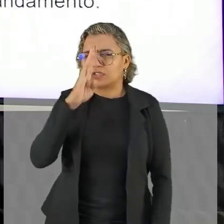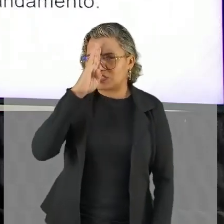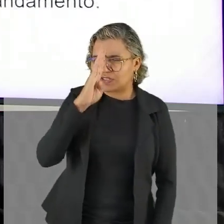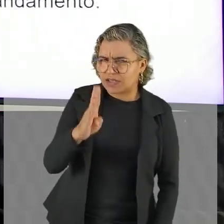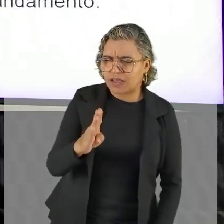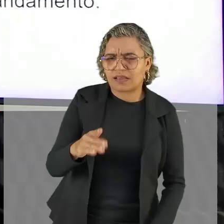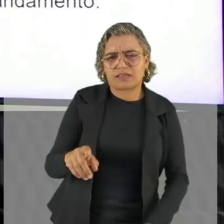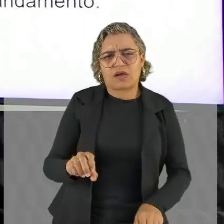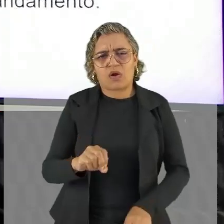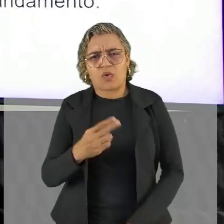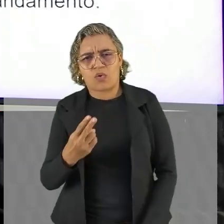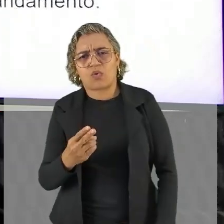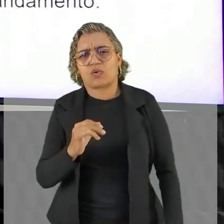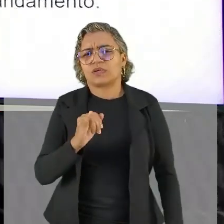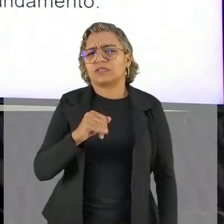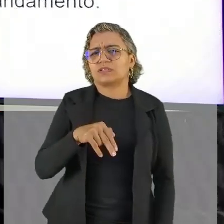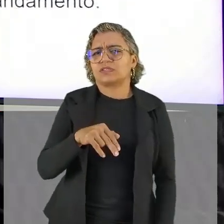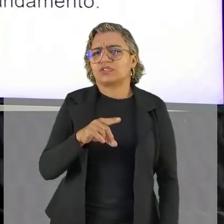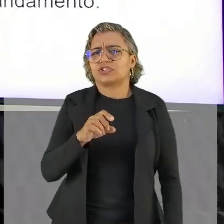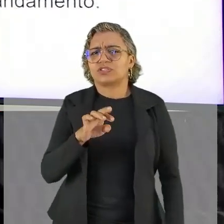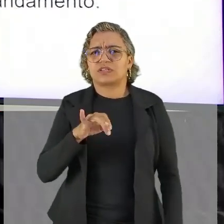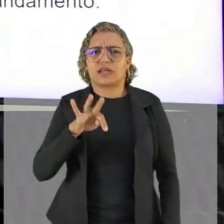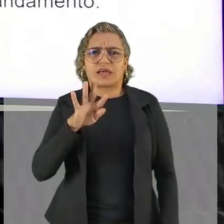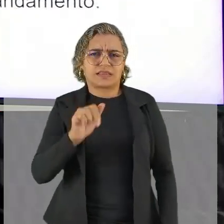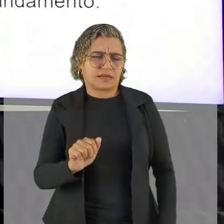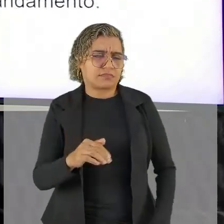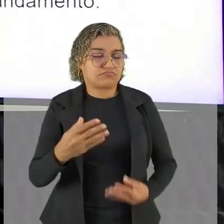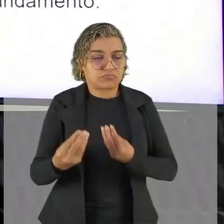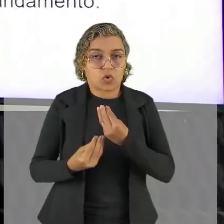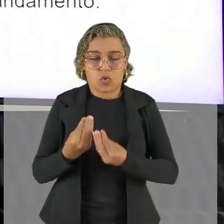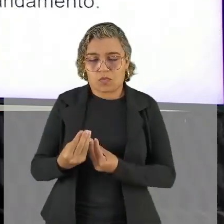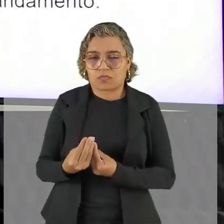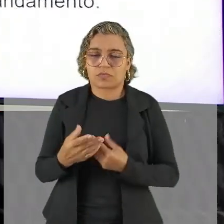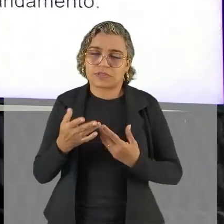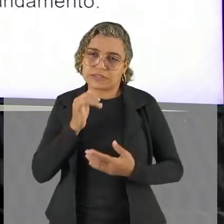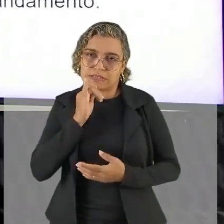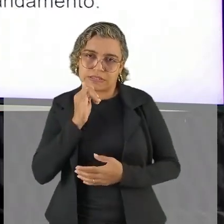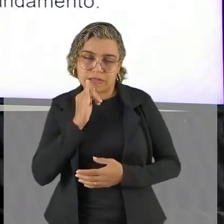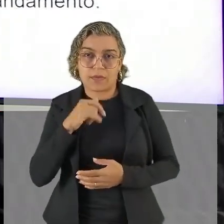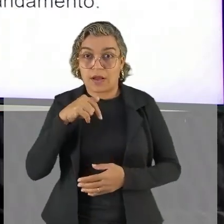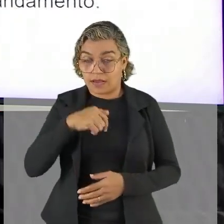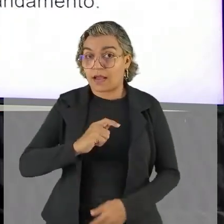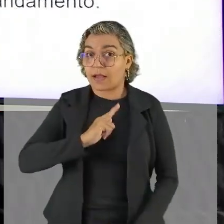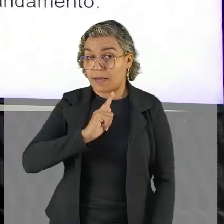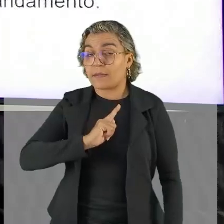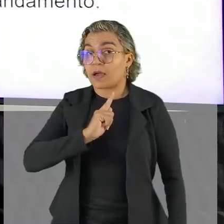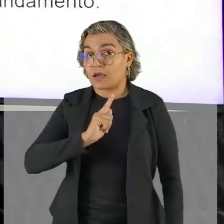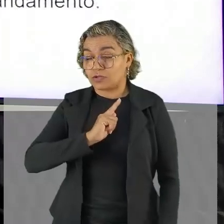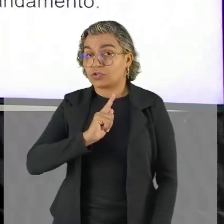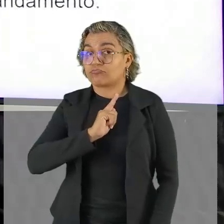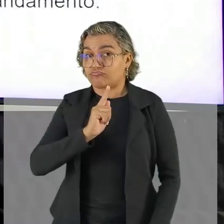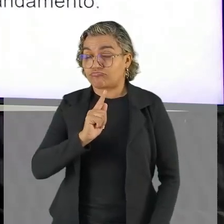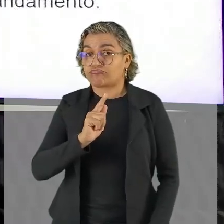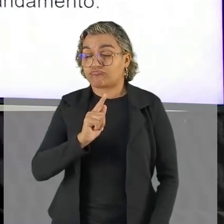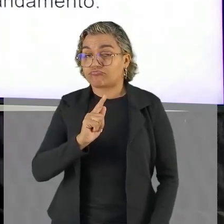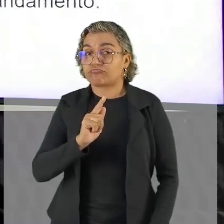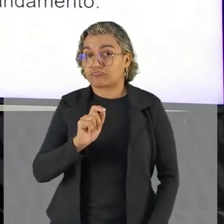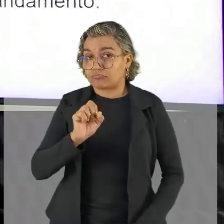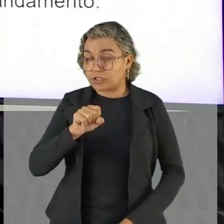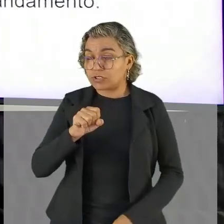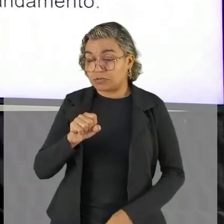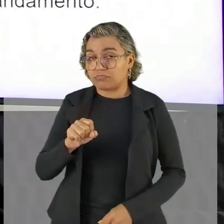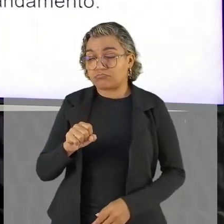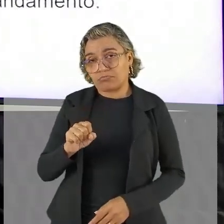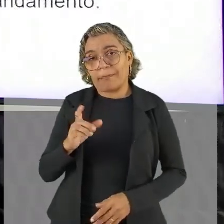Tendo um parêntese, aqui a gente vai falar de gramática, não tem como eu fugir disso, embora eu esteja abordando a literatura.